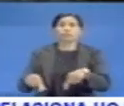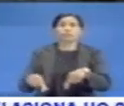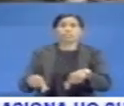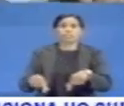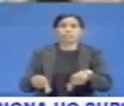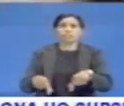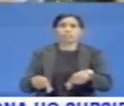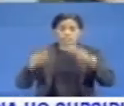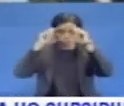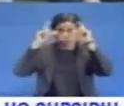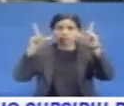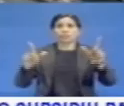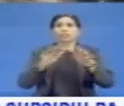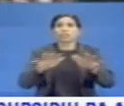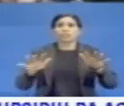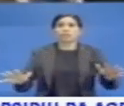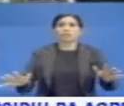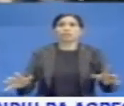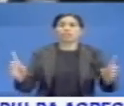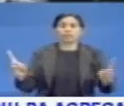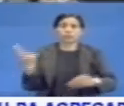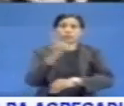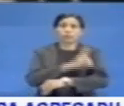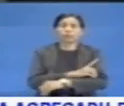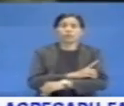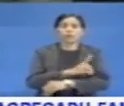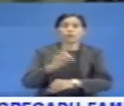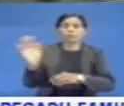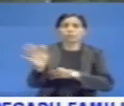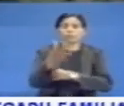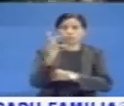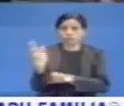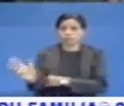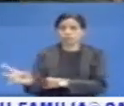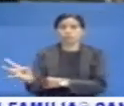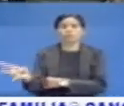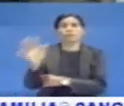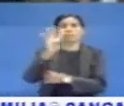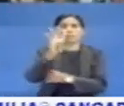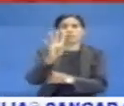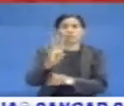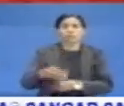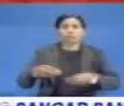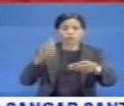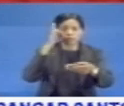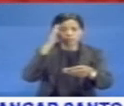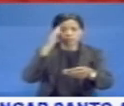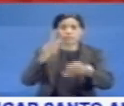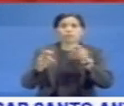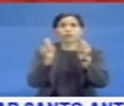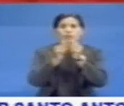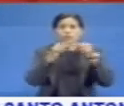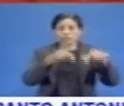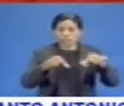no Labari, com a festeza Nine Lorong Morris, Badala Hitunulu Resinghat, no motivo é uma deficiência, a tua bela